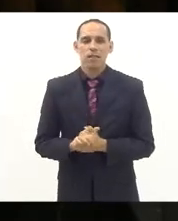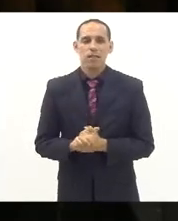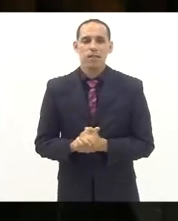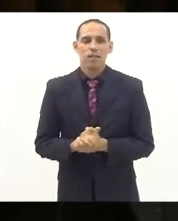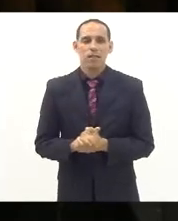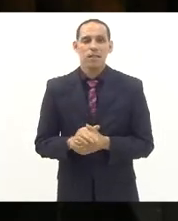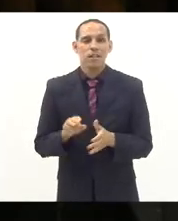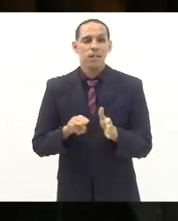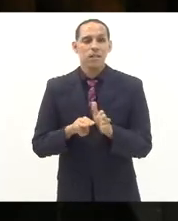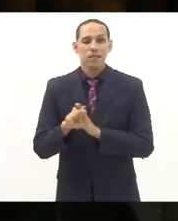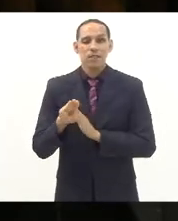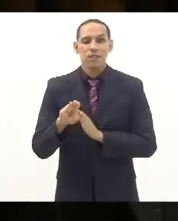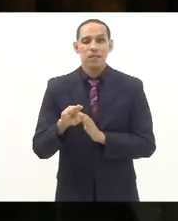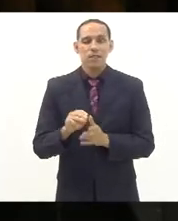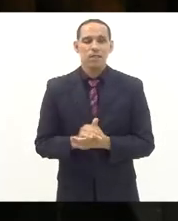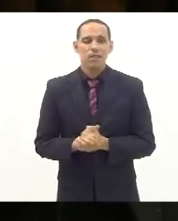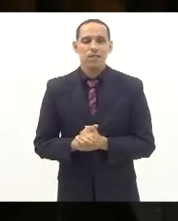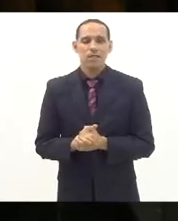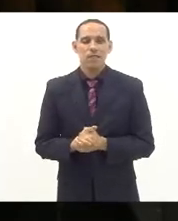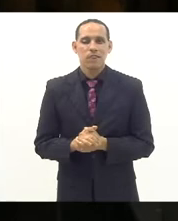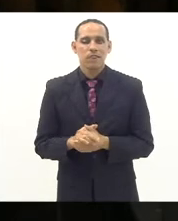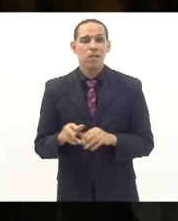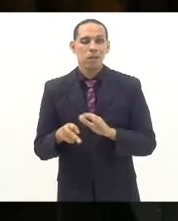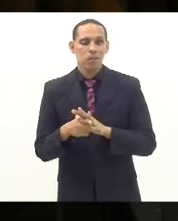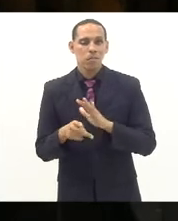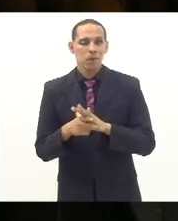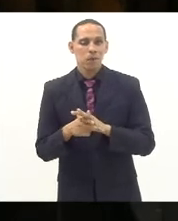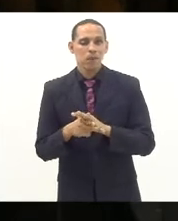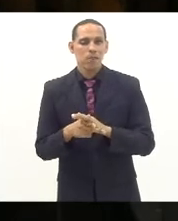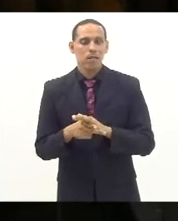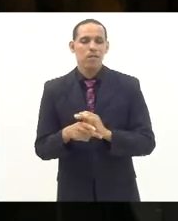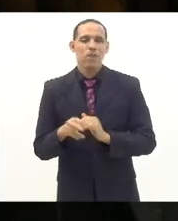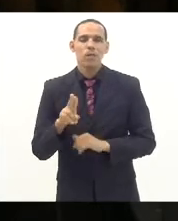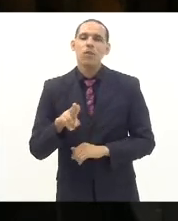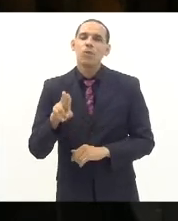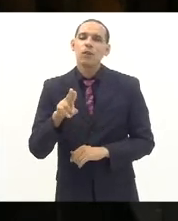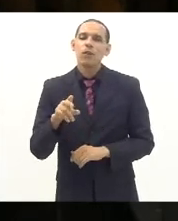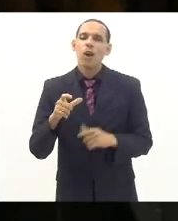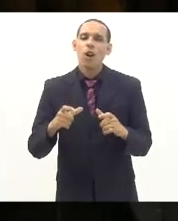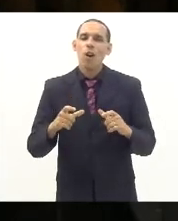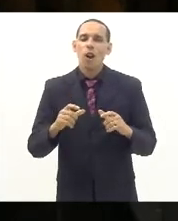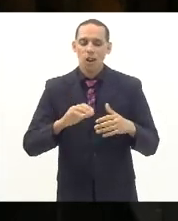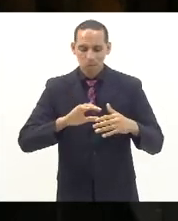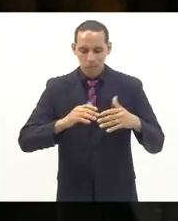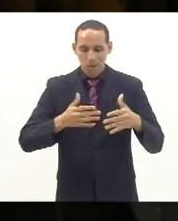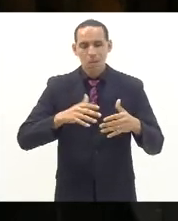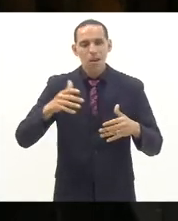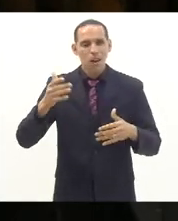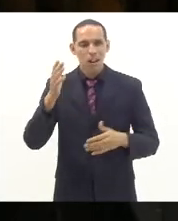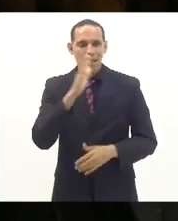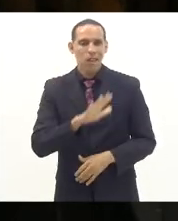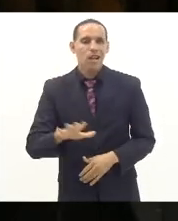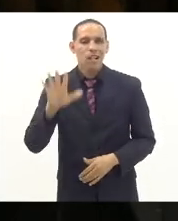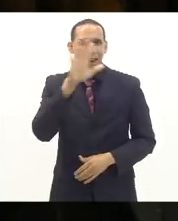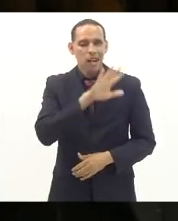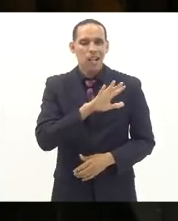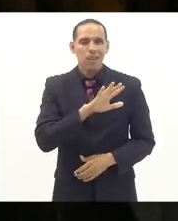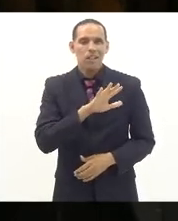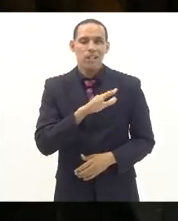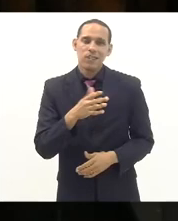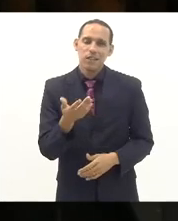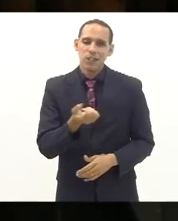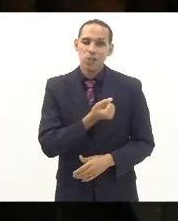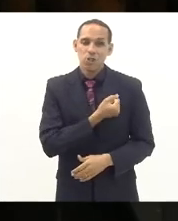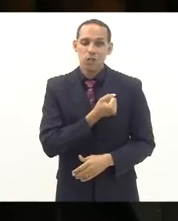e a metodologia utilizada pelo Tesouro Nacional aí esse